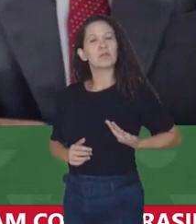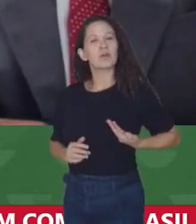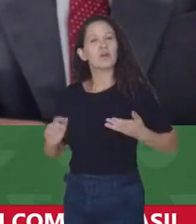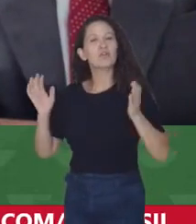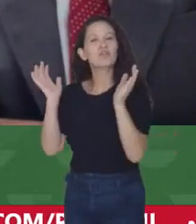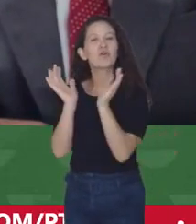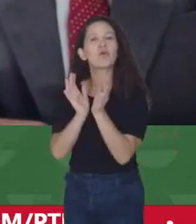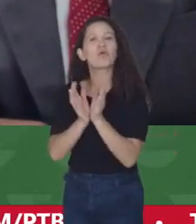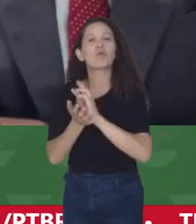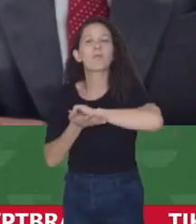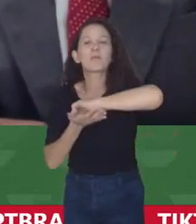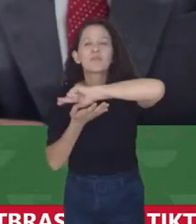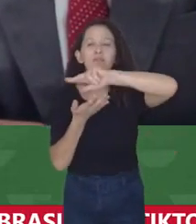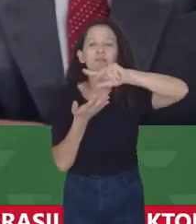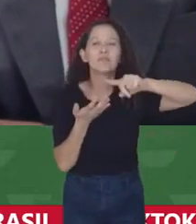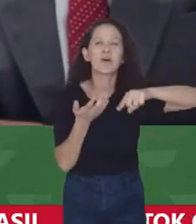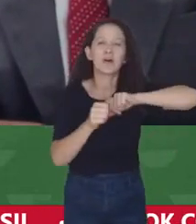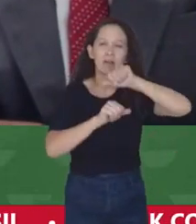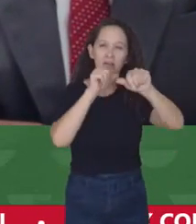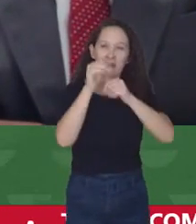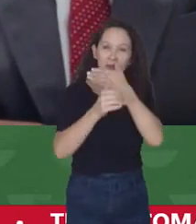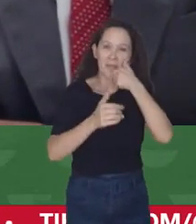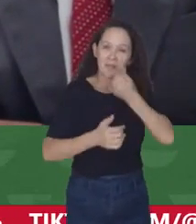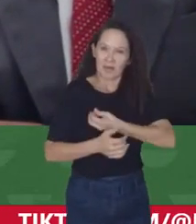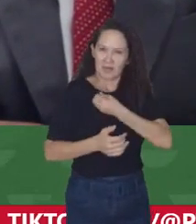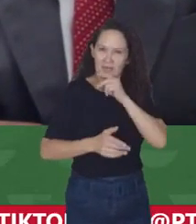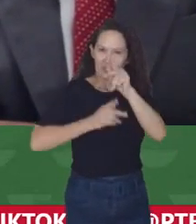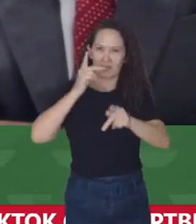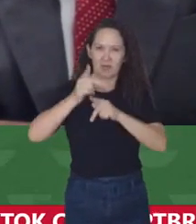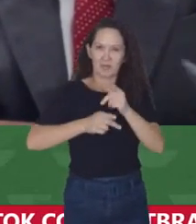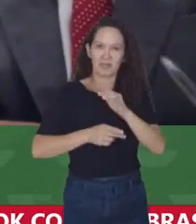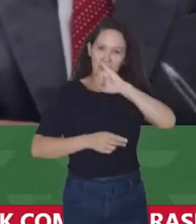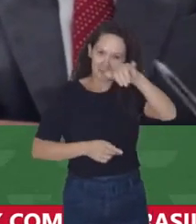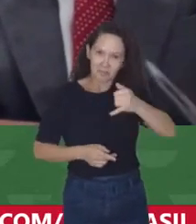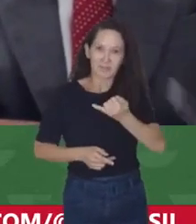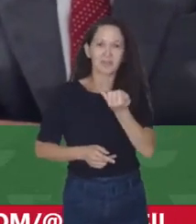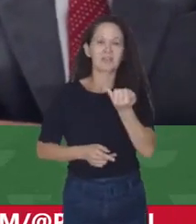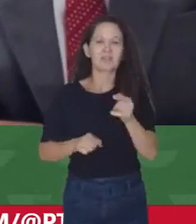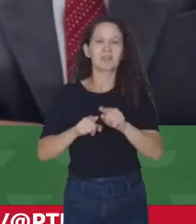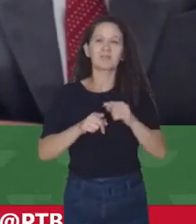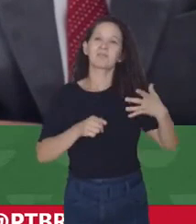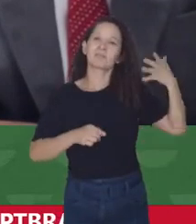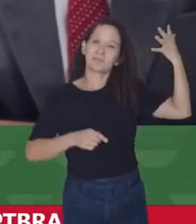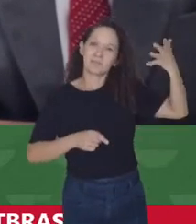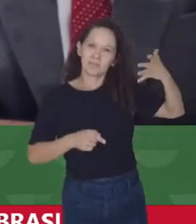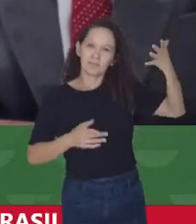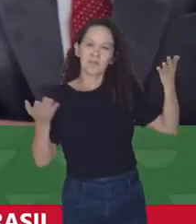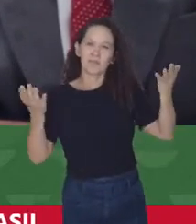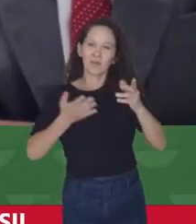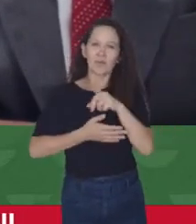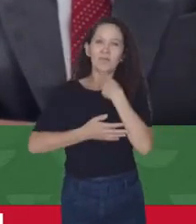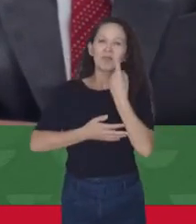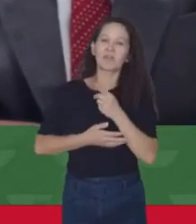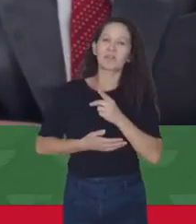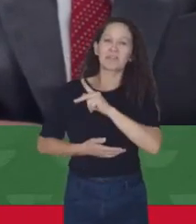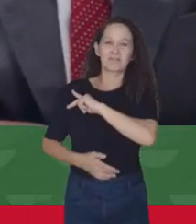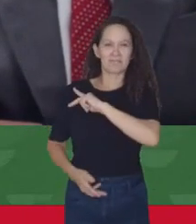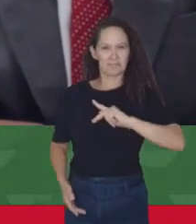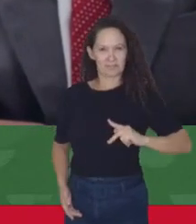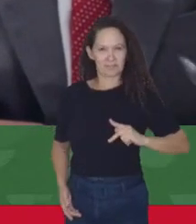de mudanças para melhorar a vida do nosso povo. Quero aproveitar aqui para passar a palavra para a nossa